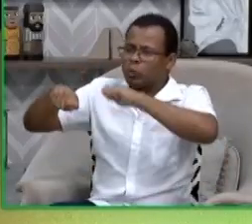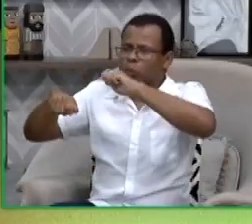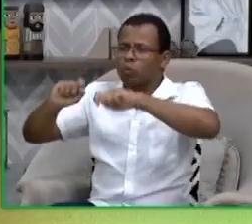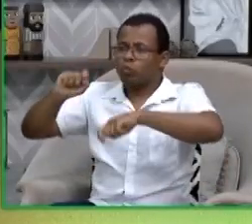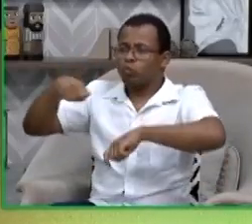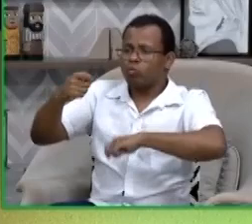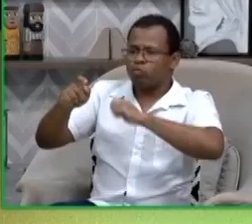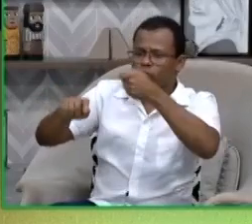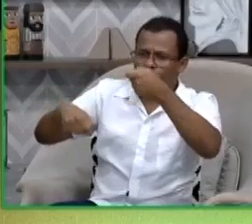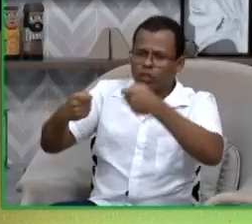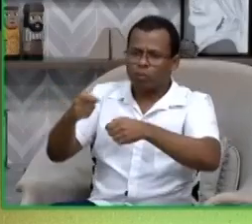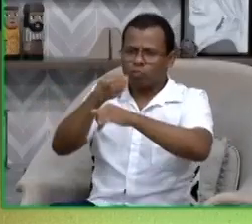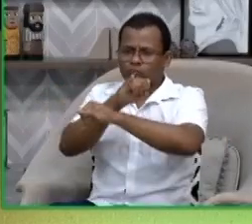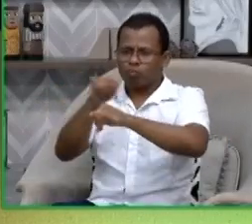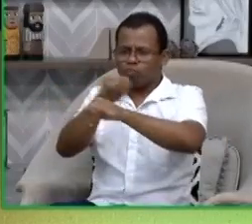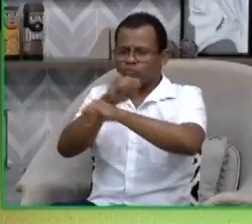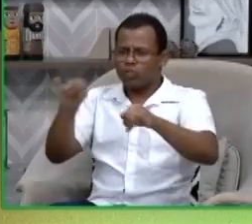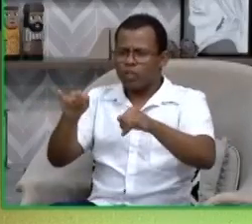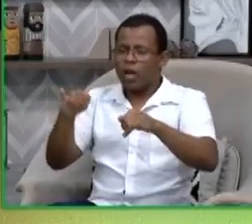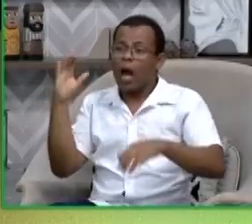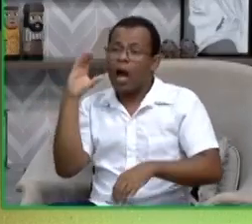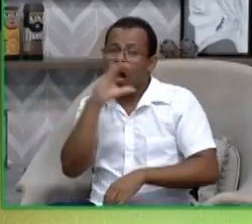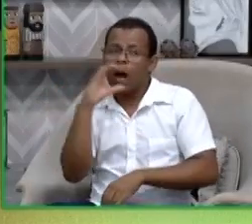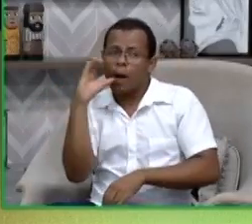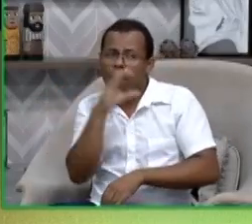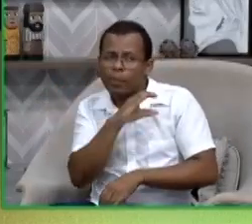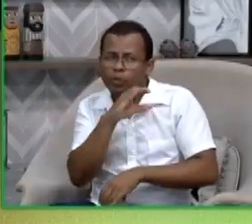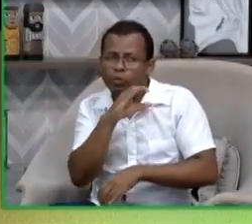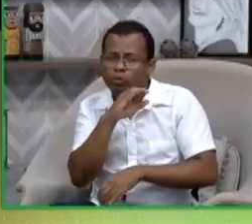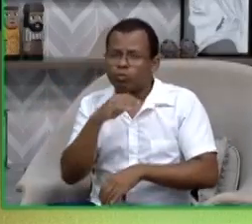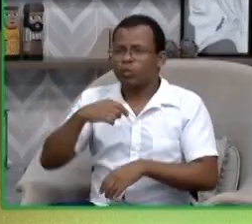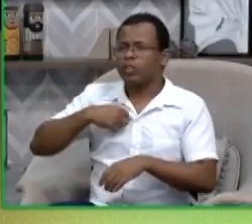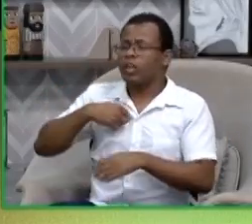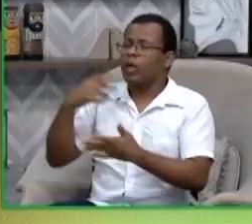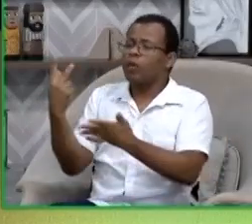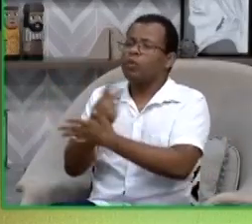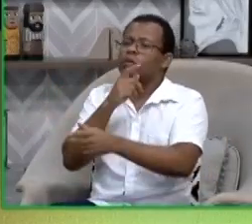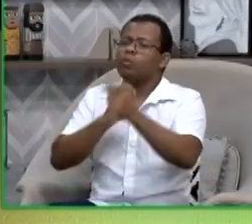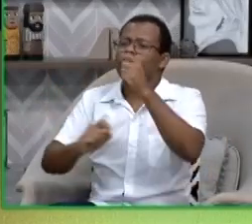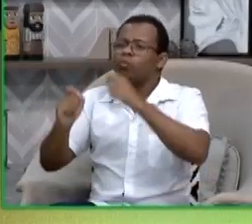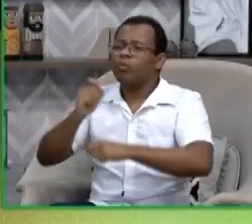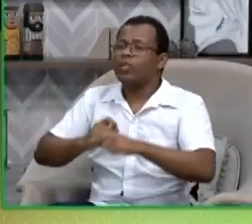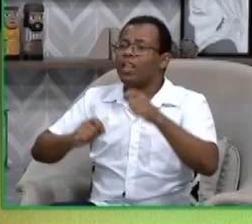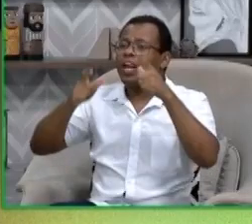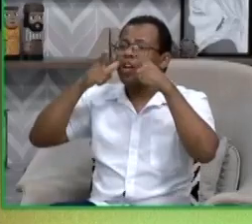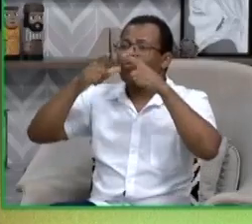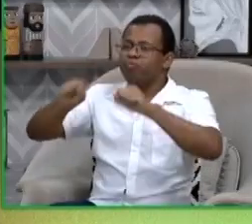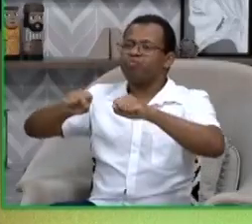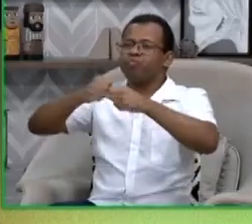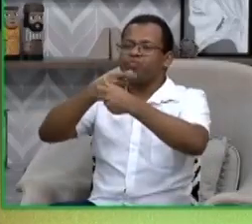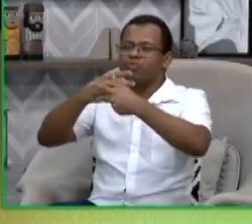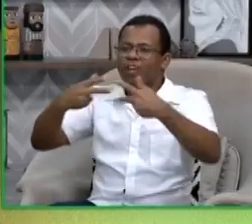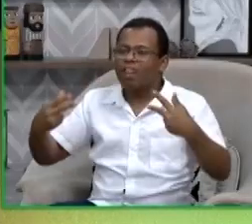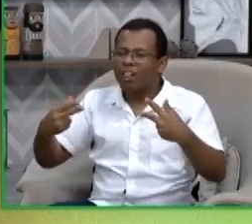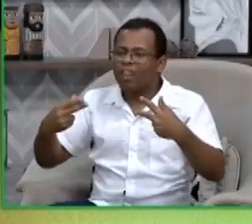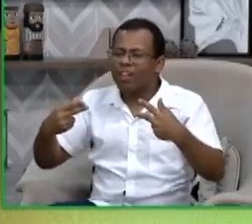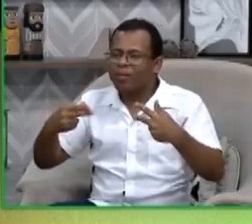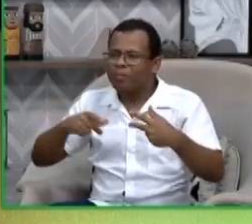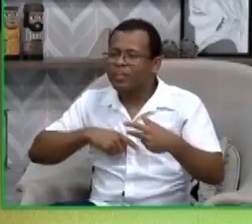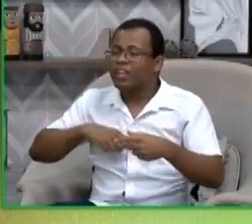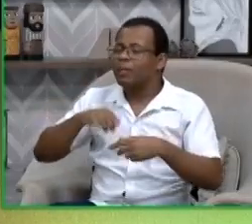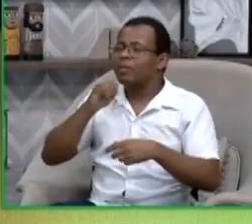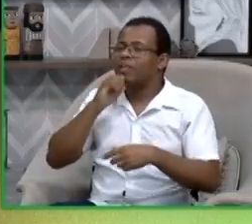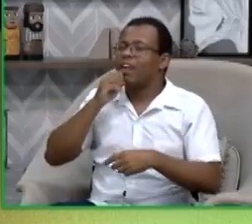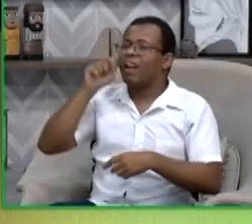ser divulgados de uma forma muito mais rápida. E acontecendo essa variação linguística de um sinal que muitas vezes lá em